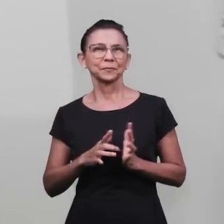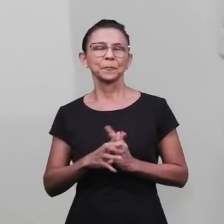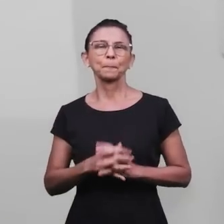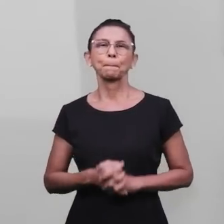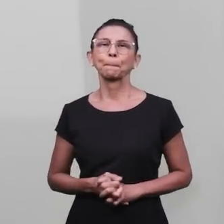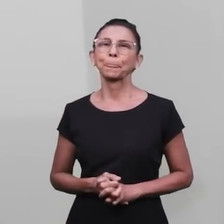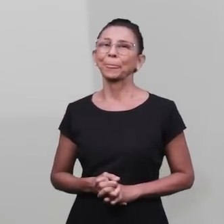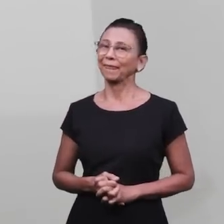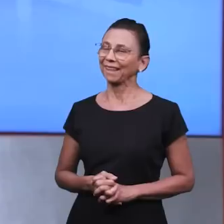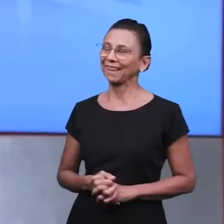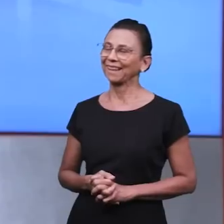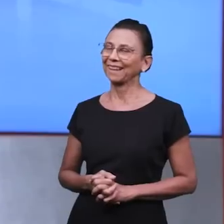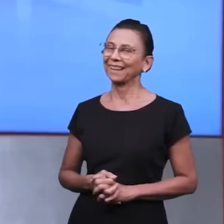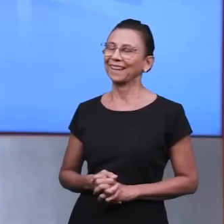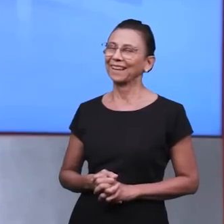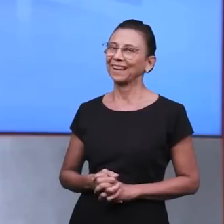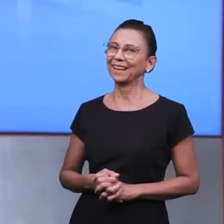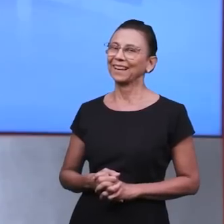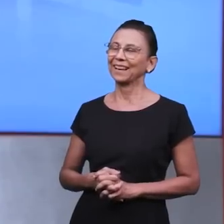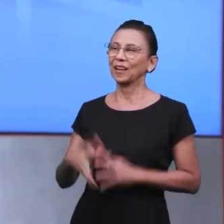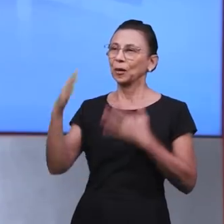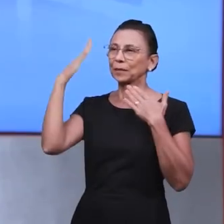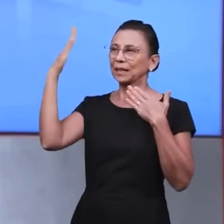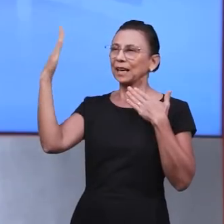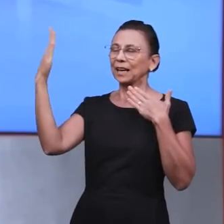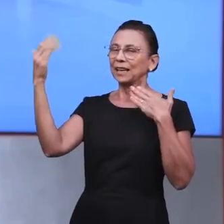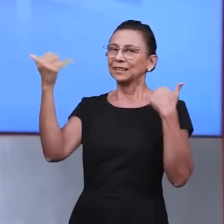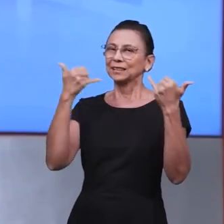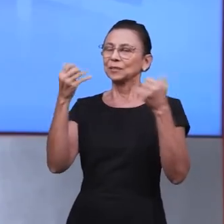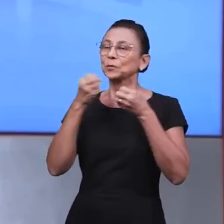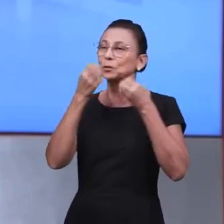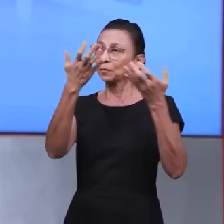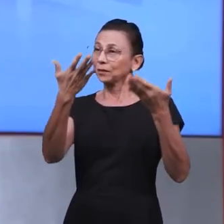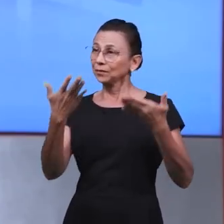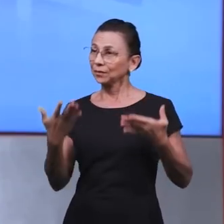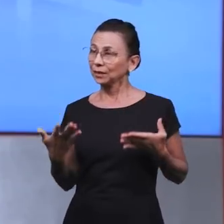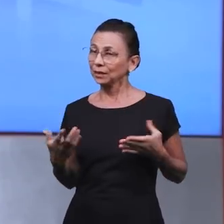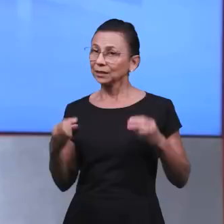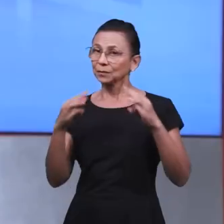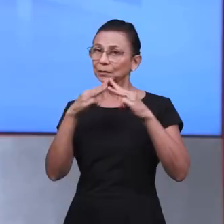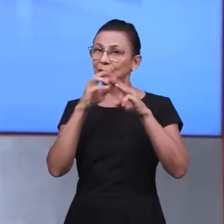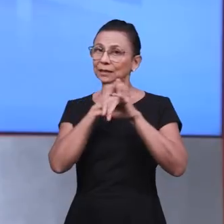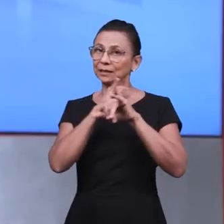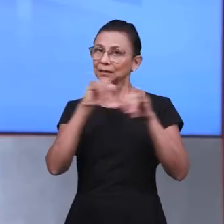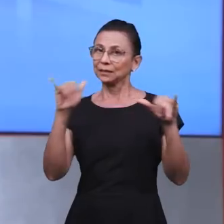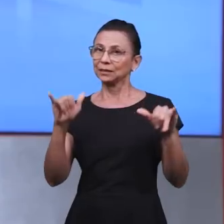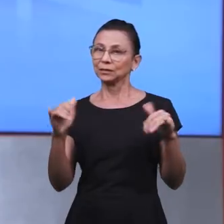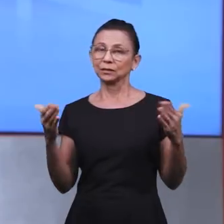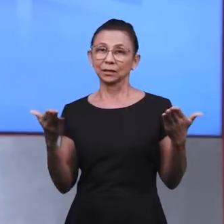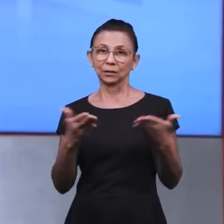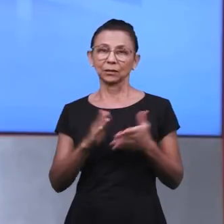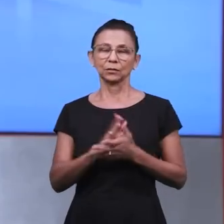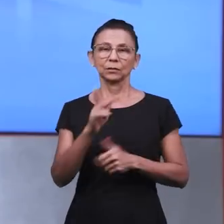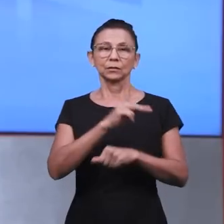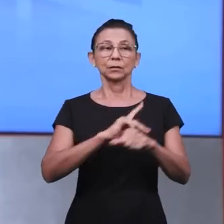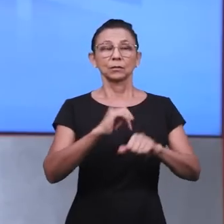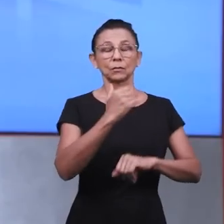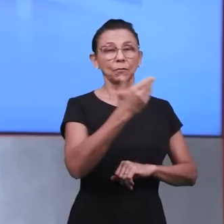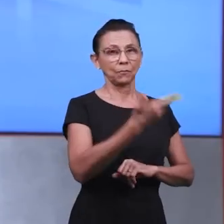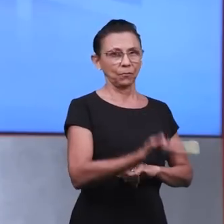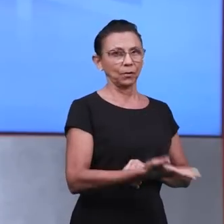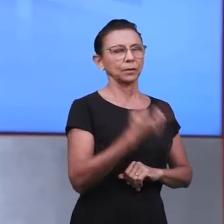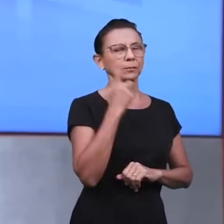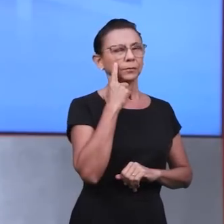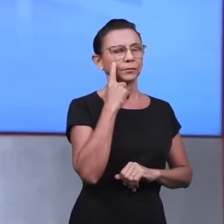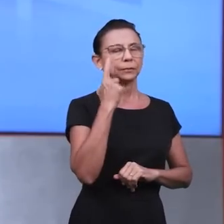A paz do Senhor Jesus. Mais uma vez, obrigado, Rayane, pelas informações e seja muito bem-vinda aqui ao Manaim News. Bom, e agora